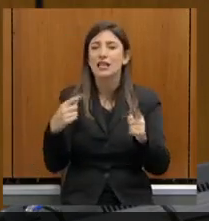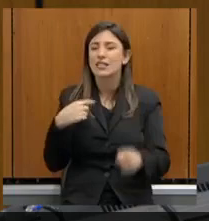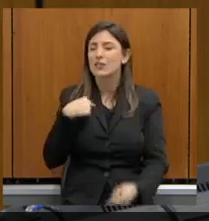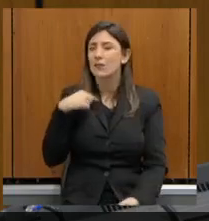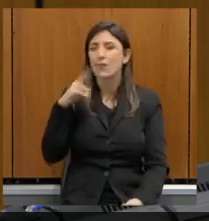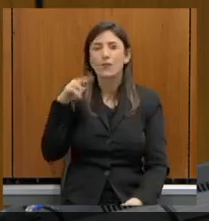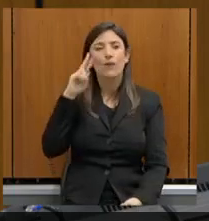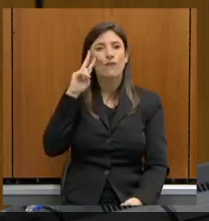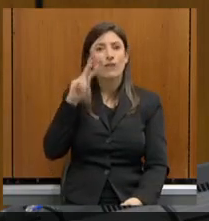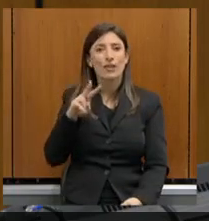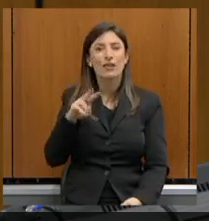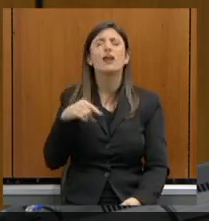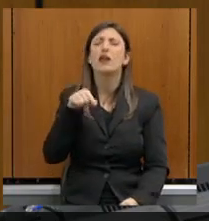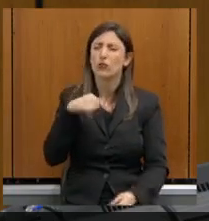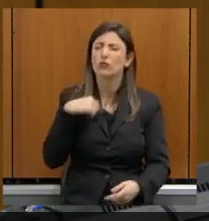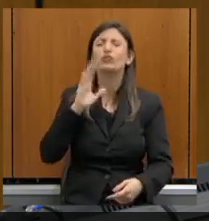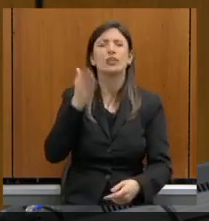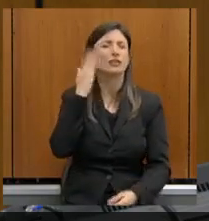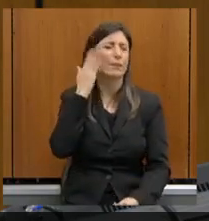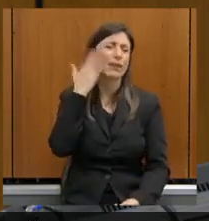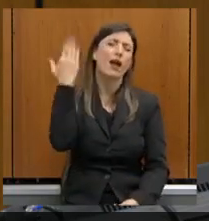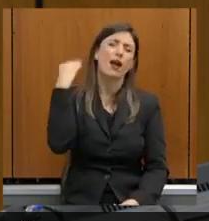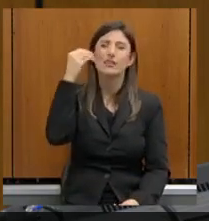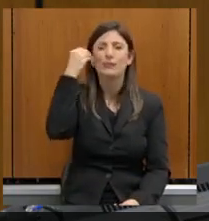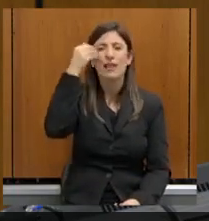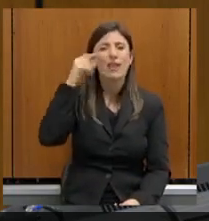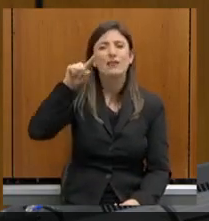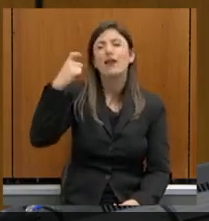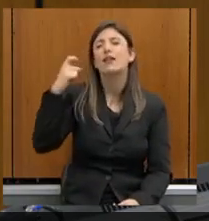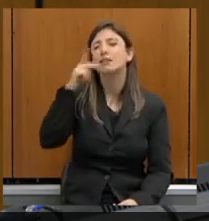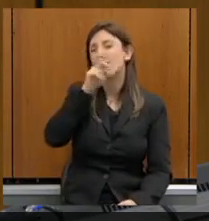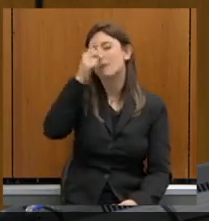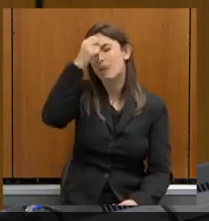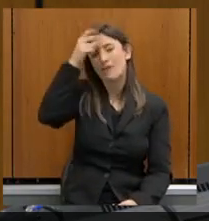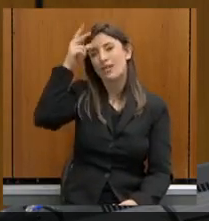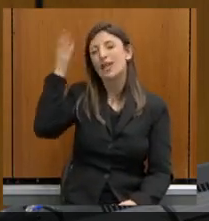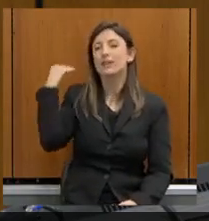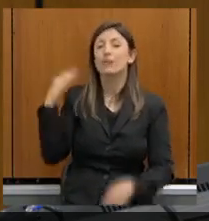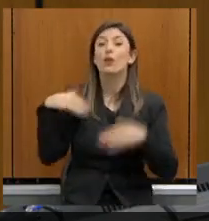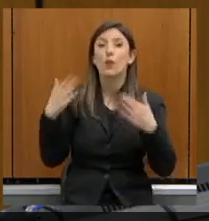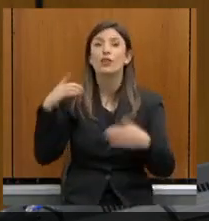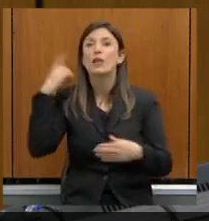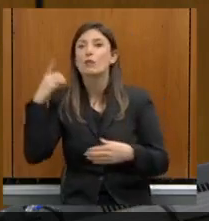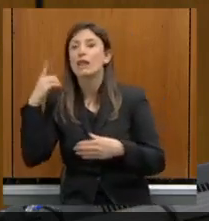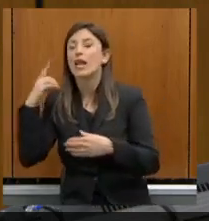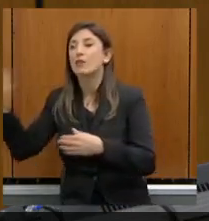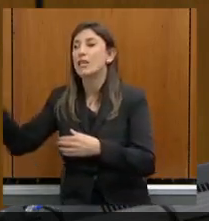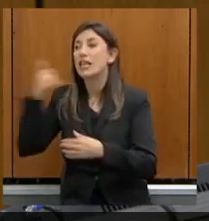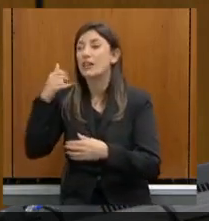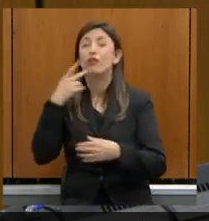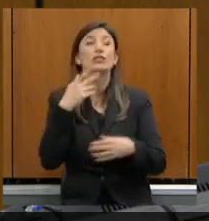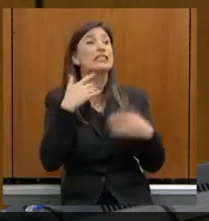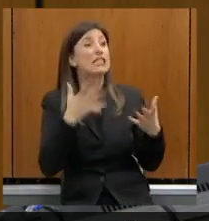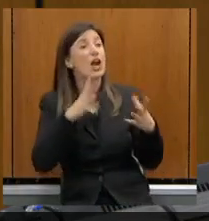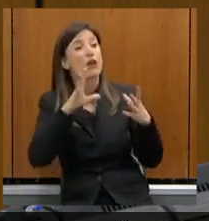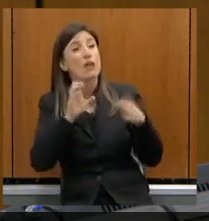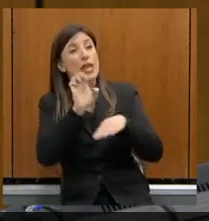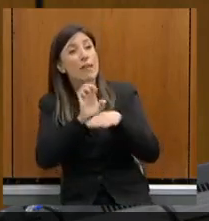Isso eu já sabia quando eu era prefeito. Quando falava, deputado me ligava, falava, olha, vou pôr uma emenda na cultura.